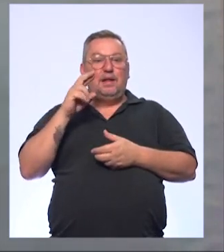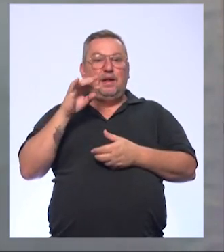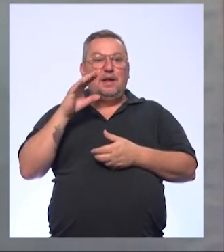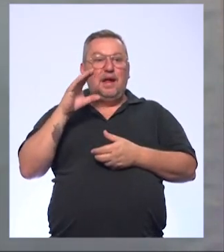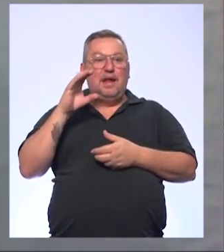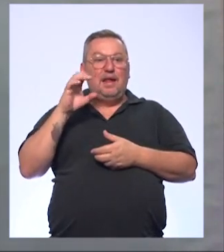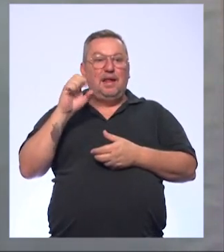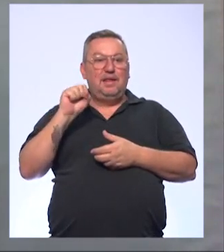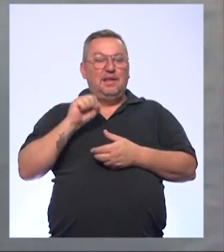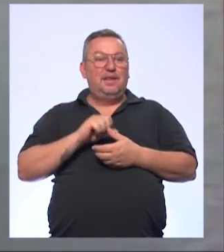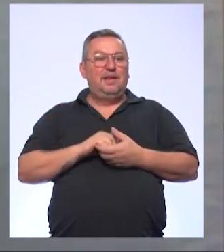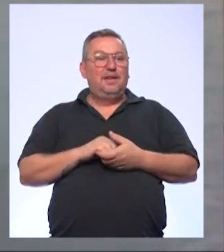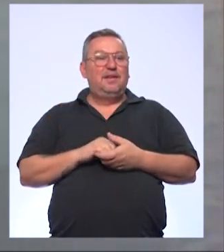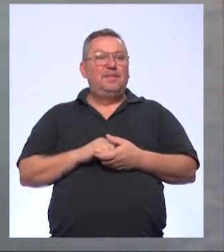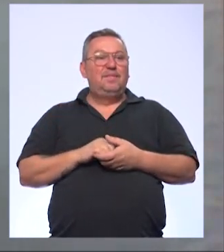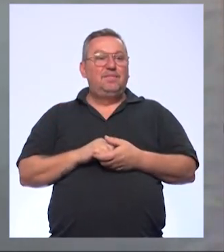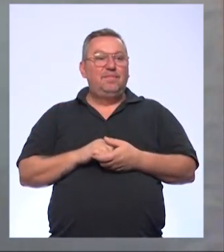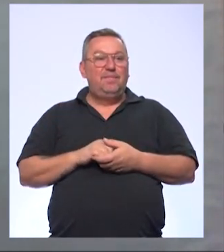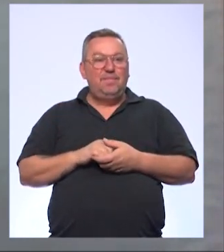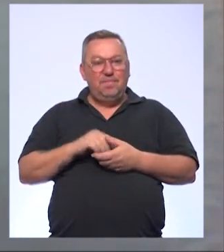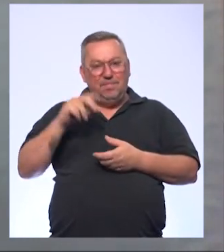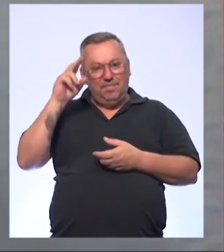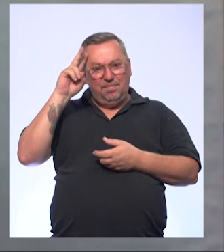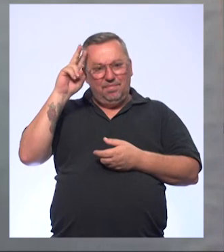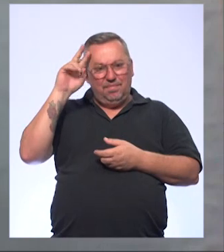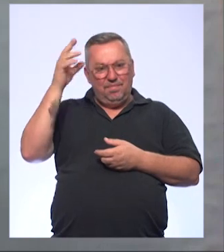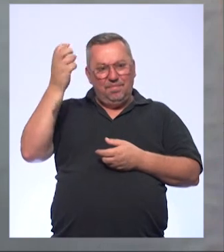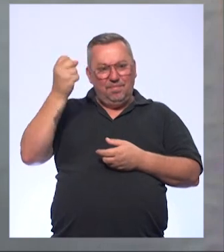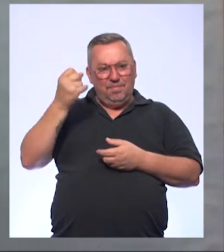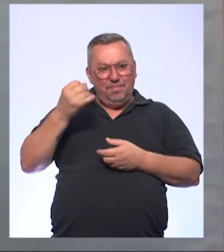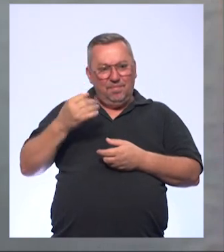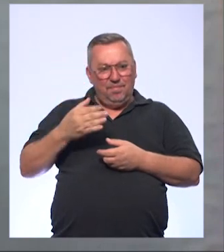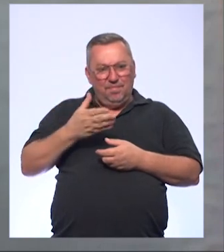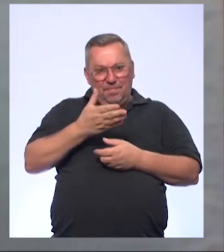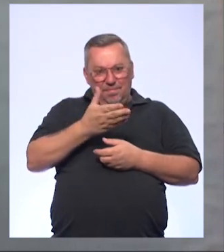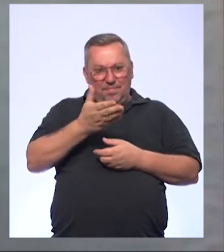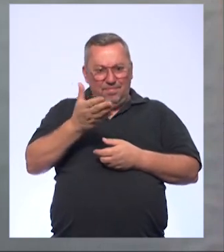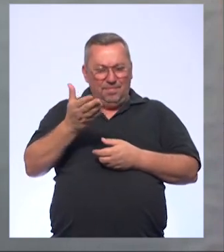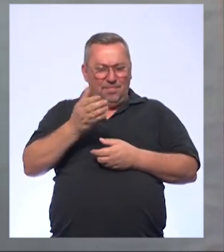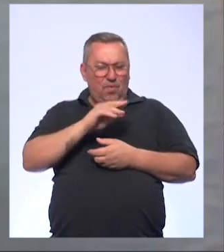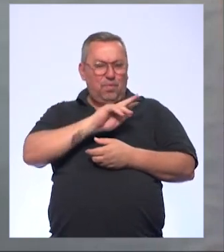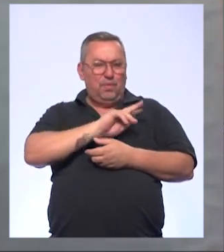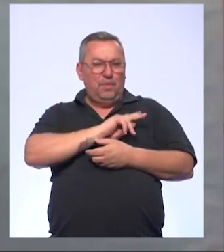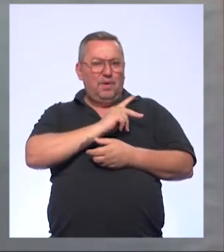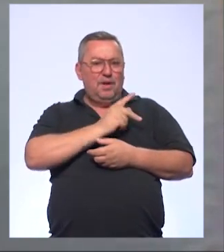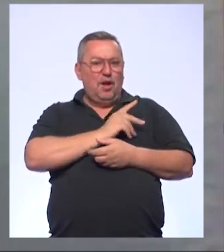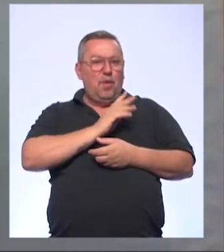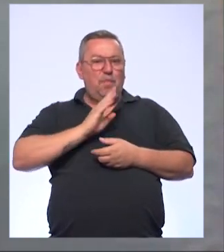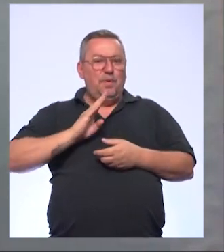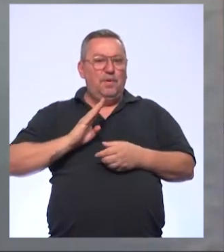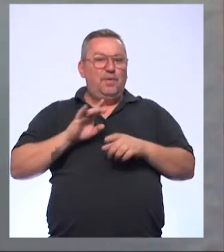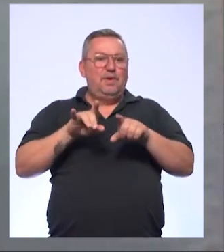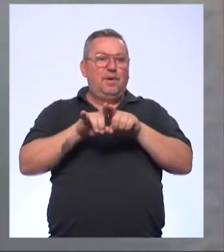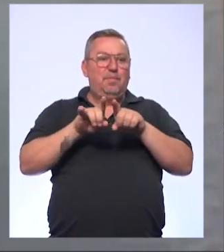vendo? Vocês se lembram que eu expliquei sobre os hebreus? E